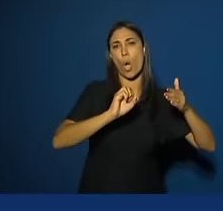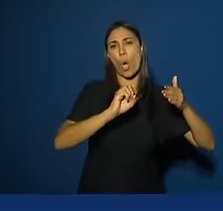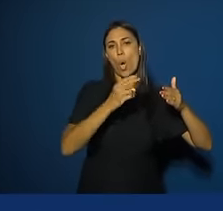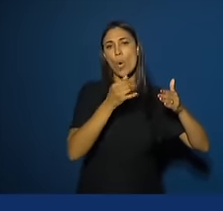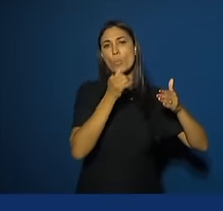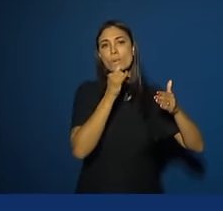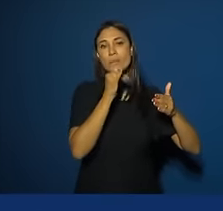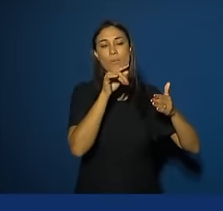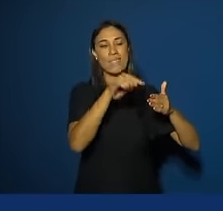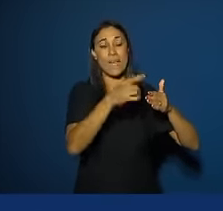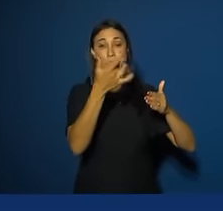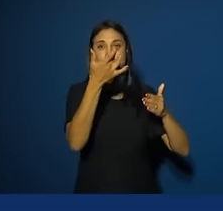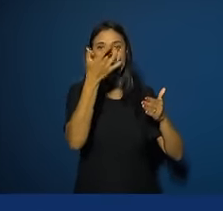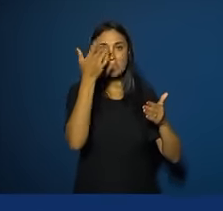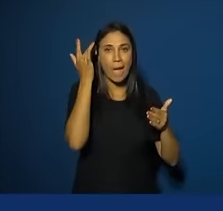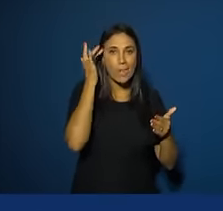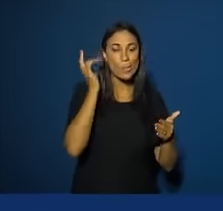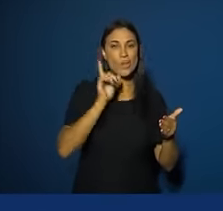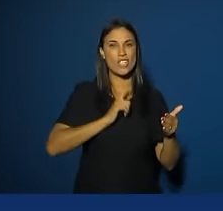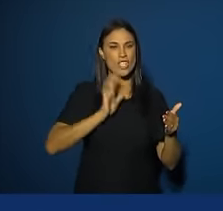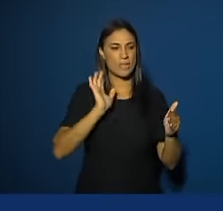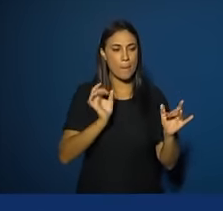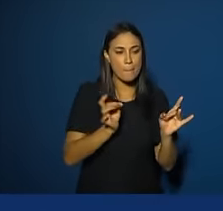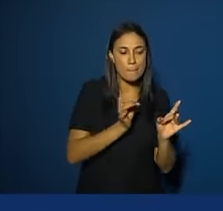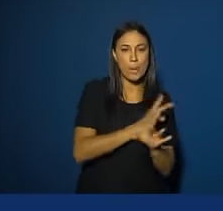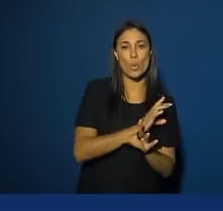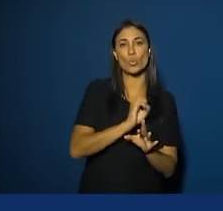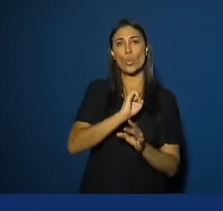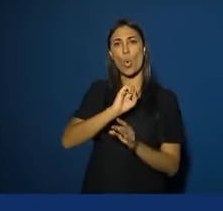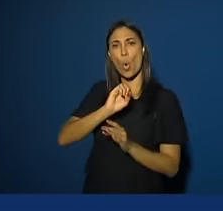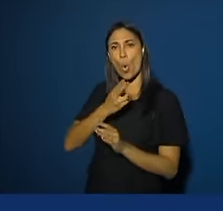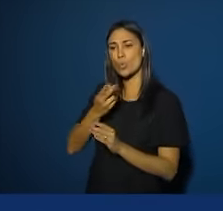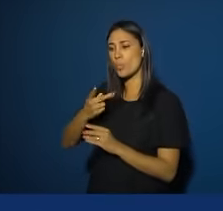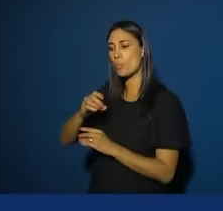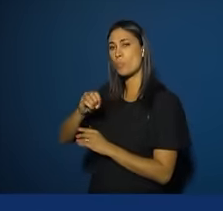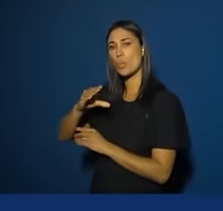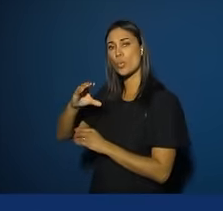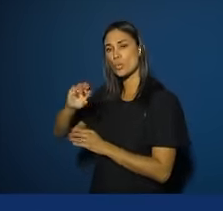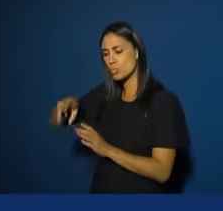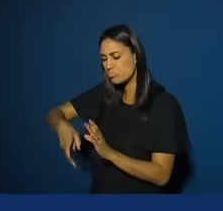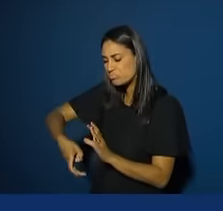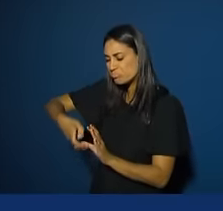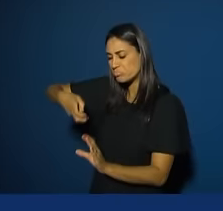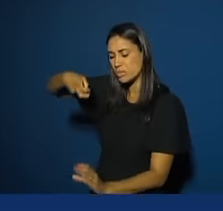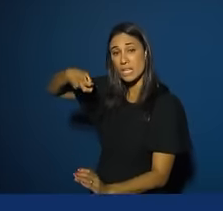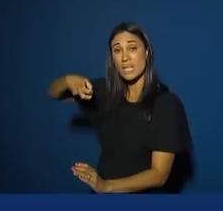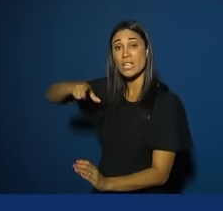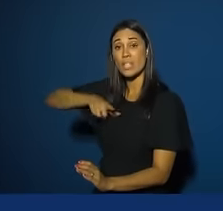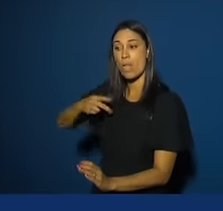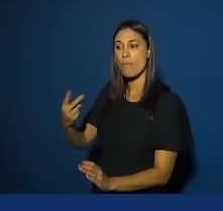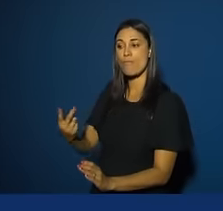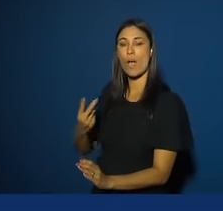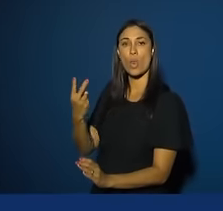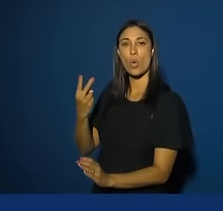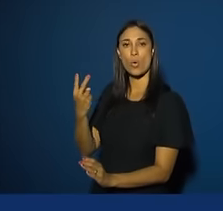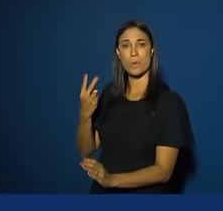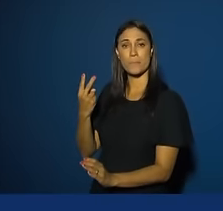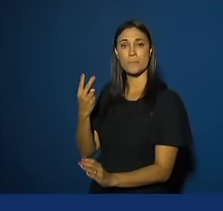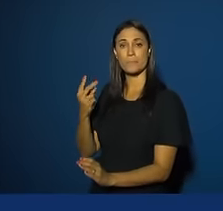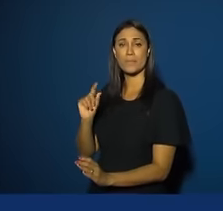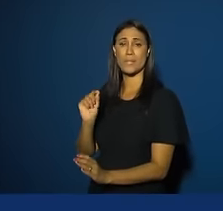poço maduro ou num poço onshore ou num poço mais de gás onshore conseguiram extrair um valor que no